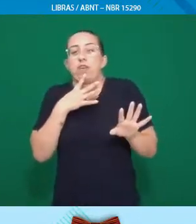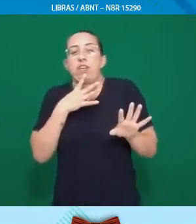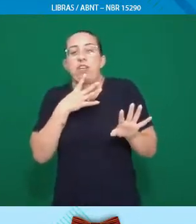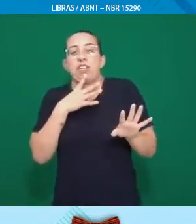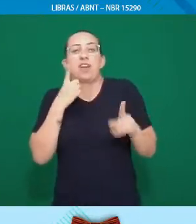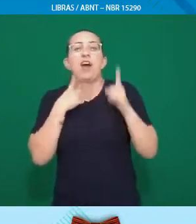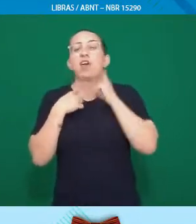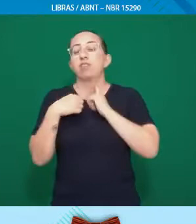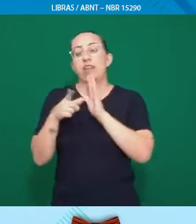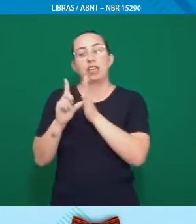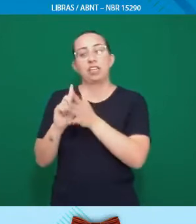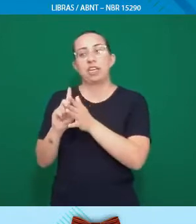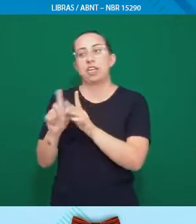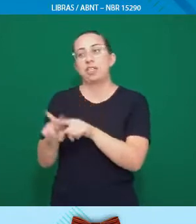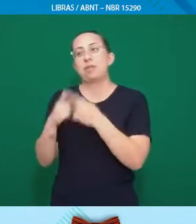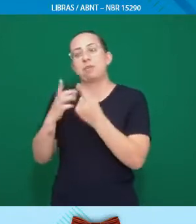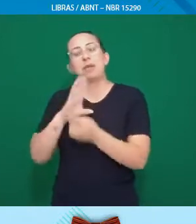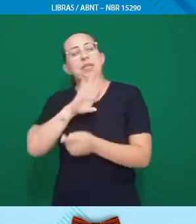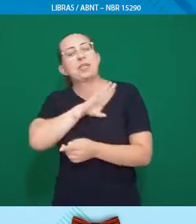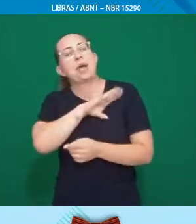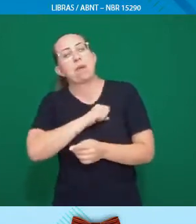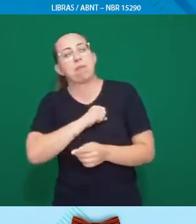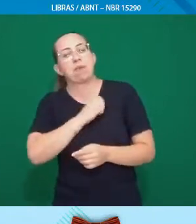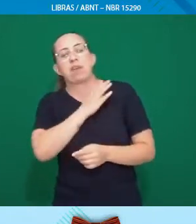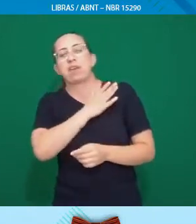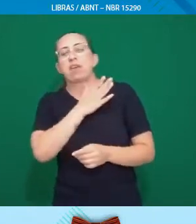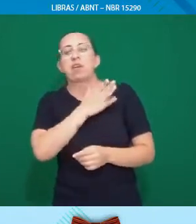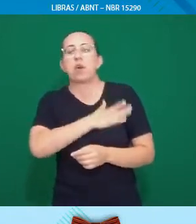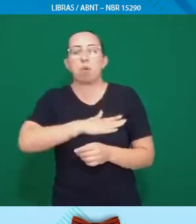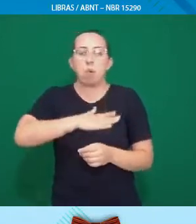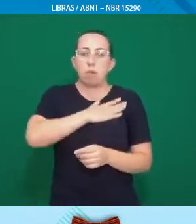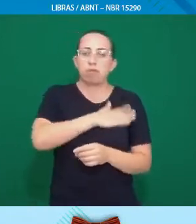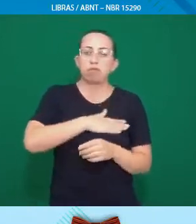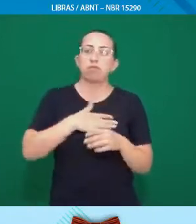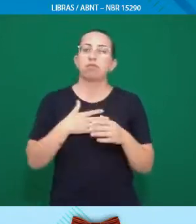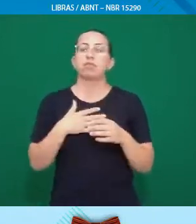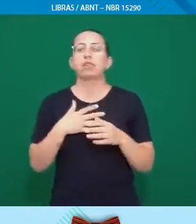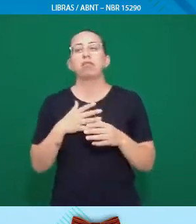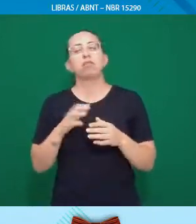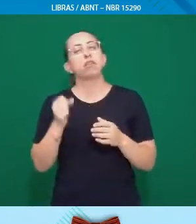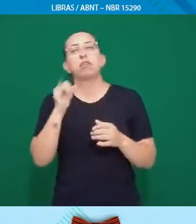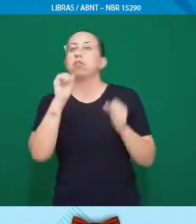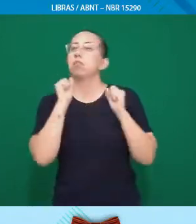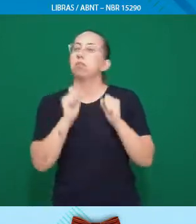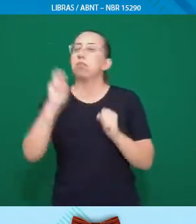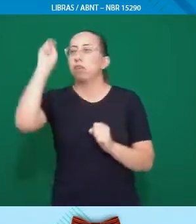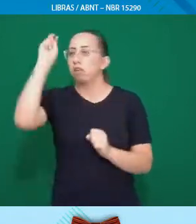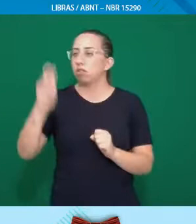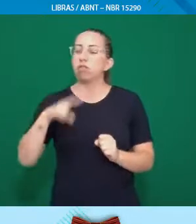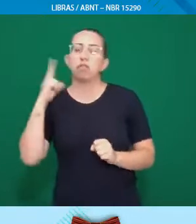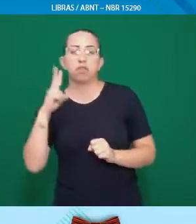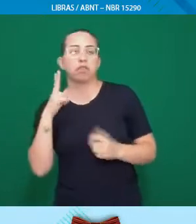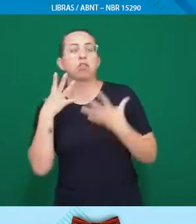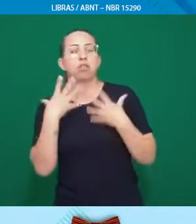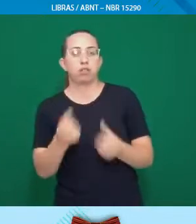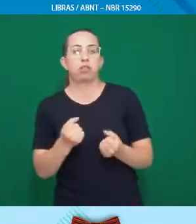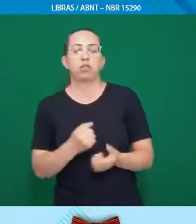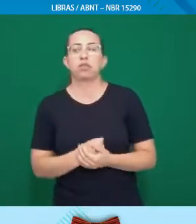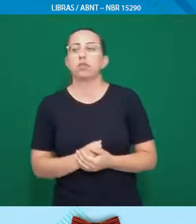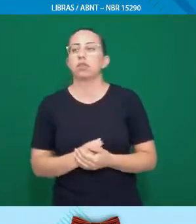desconhecia essa nosso lado pela política mas eu entendi que não se faz trabalho nenhum